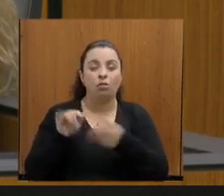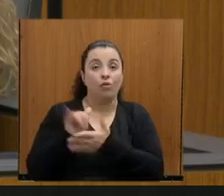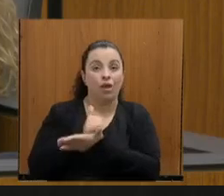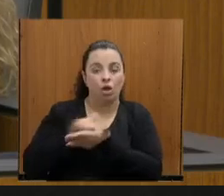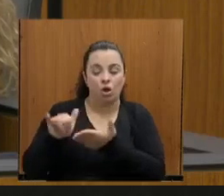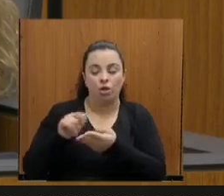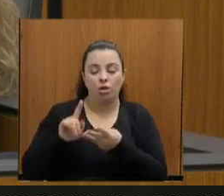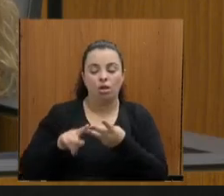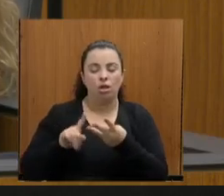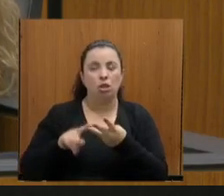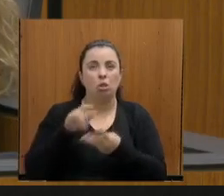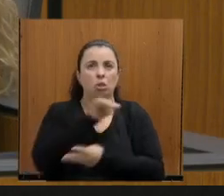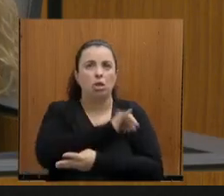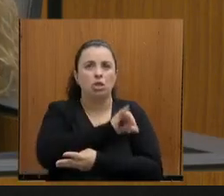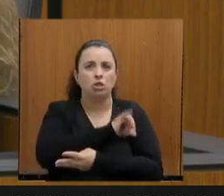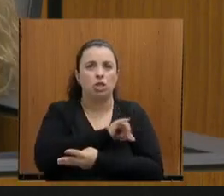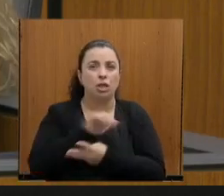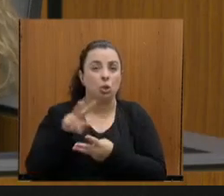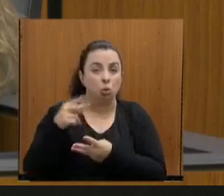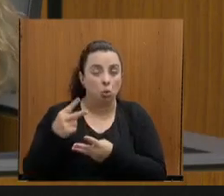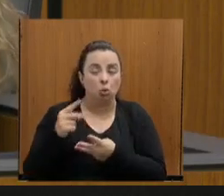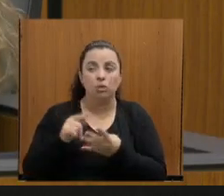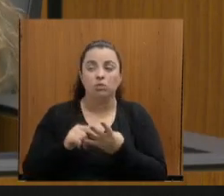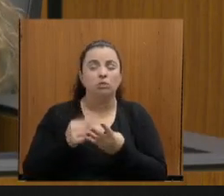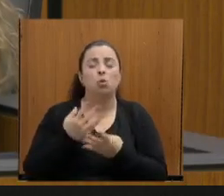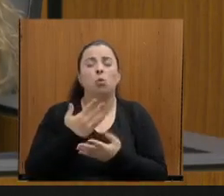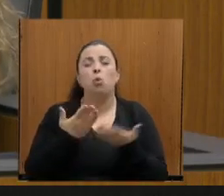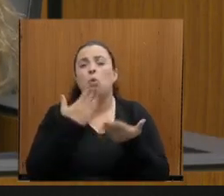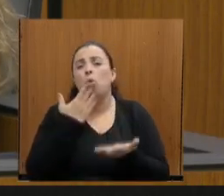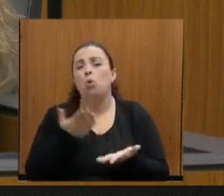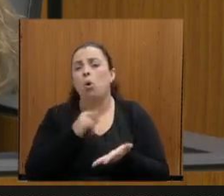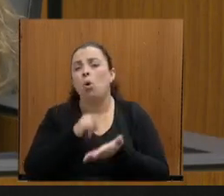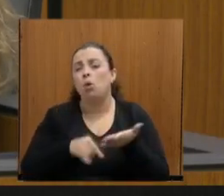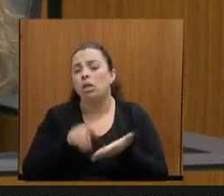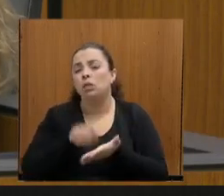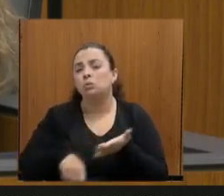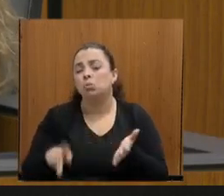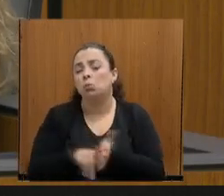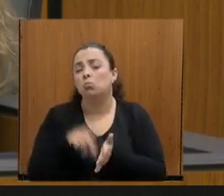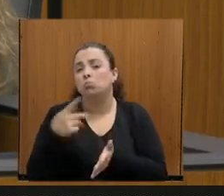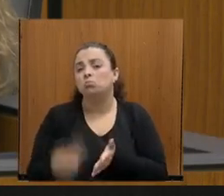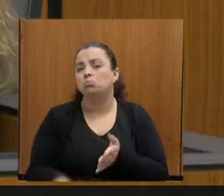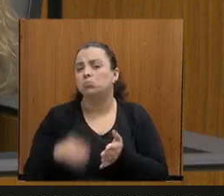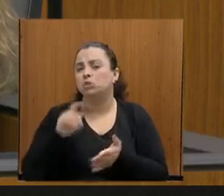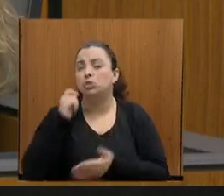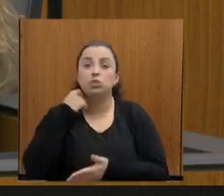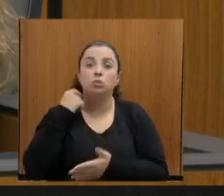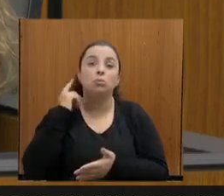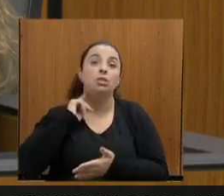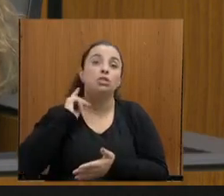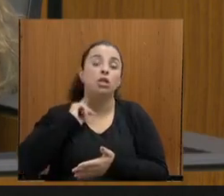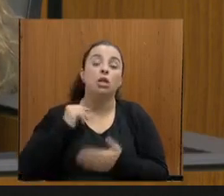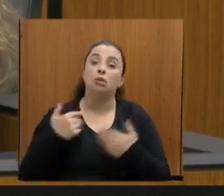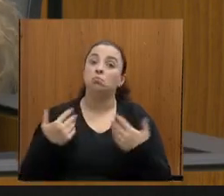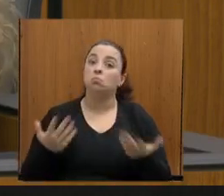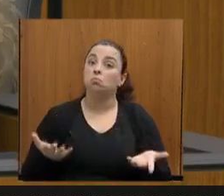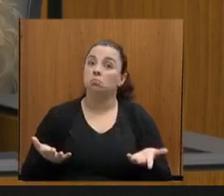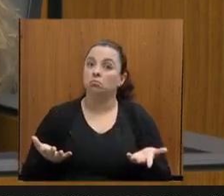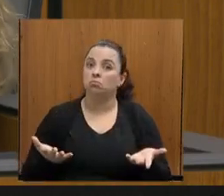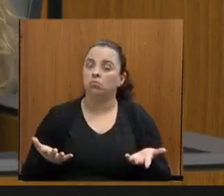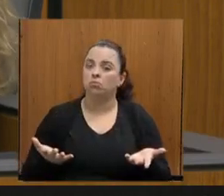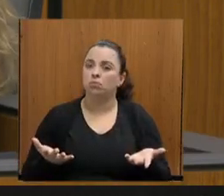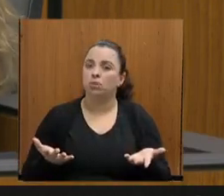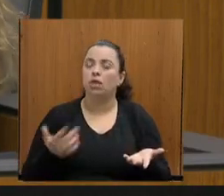as vou fazer a soma e o quê que sobrou de contrato que foi assinado aqui no estado de Minas Gerais Então qual e Valeu vou